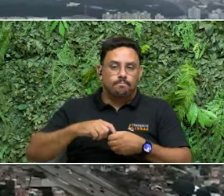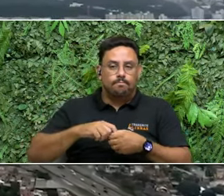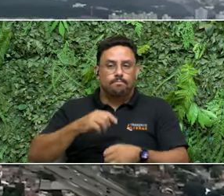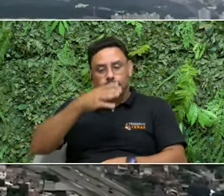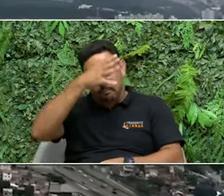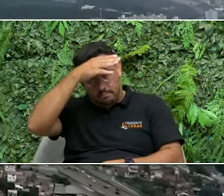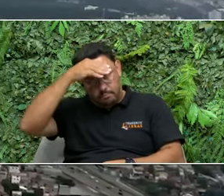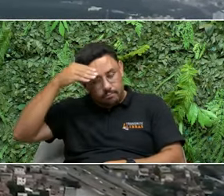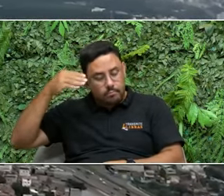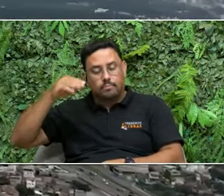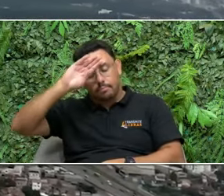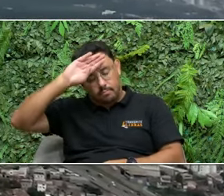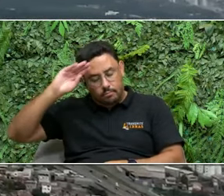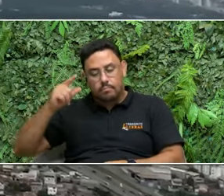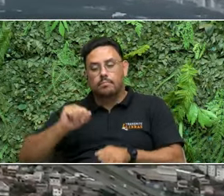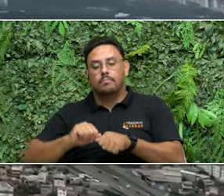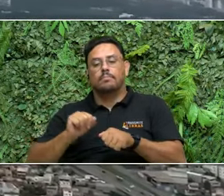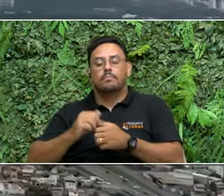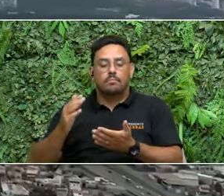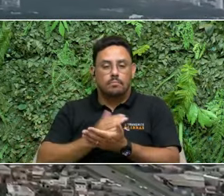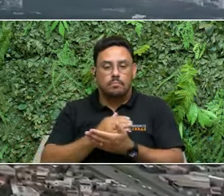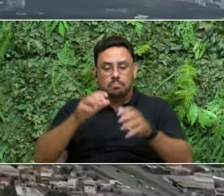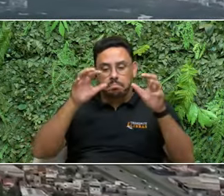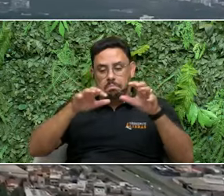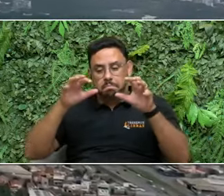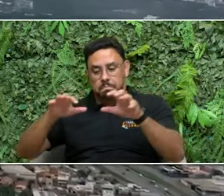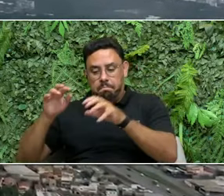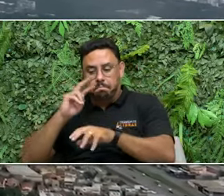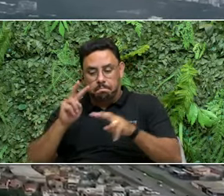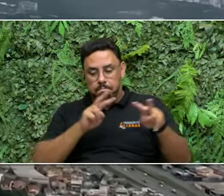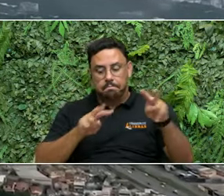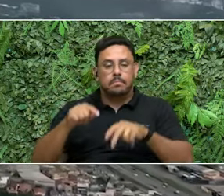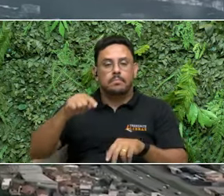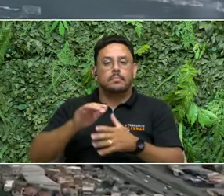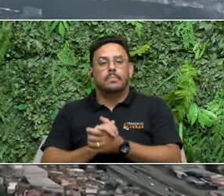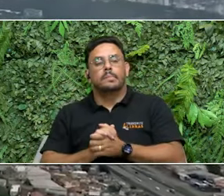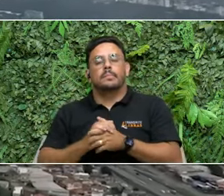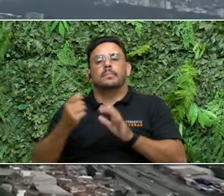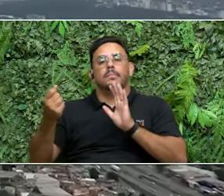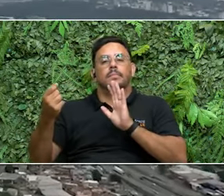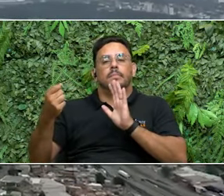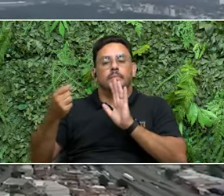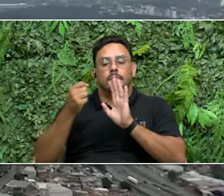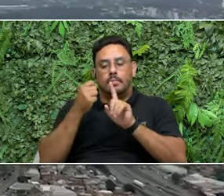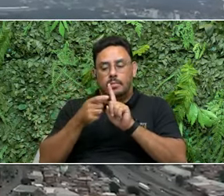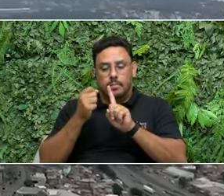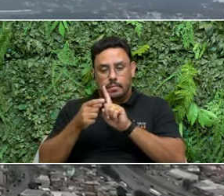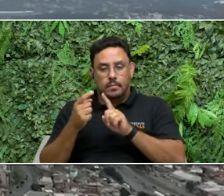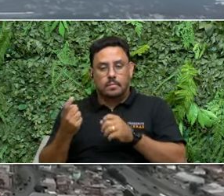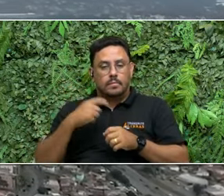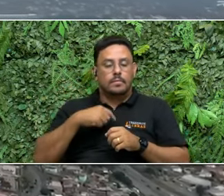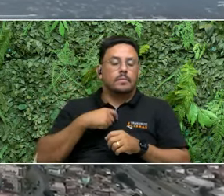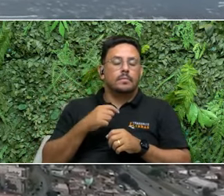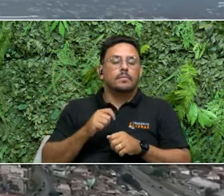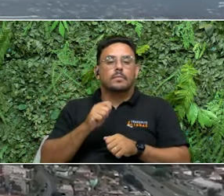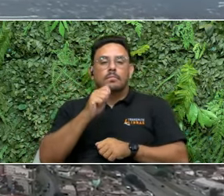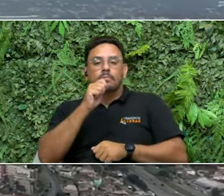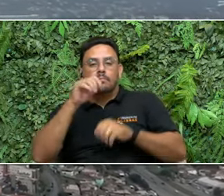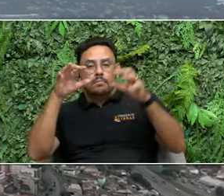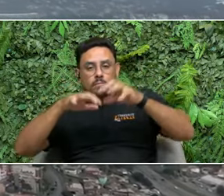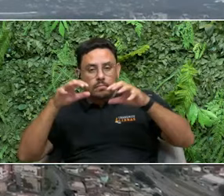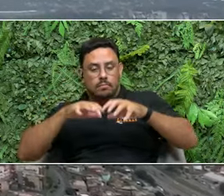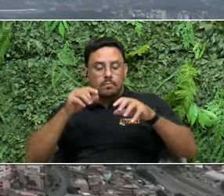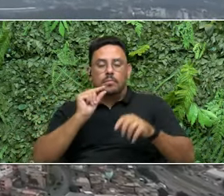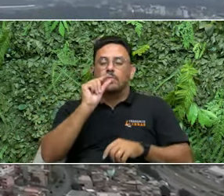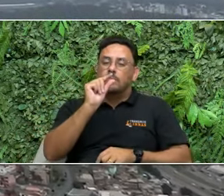em Belo Horizonte na região do estádio alguns pingos a gente observa aqui no vidro do helicóptero mas chuva que ainda não é suficiente para encharcar